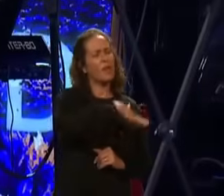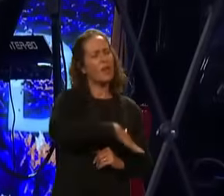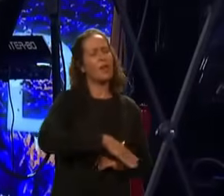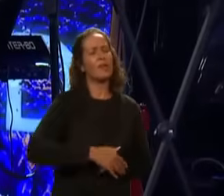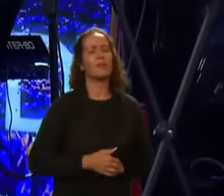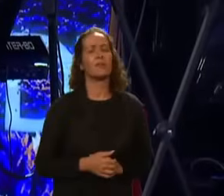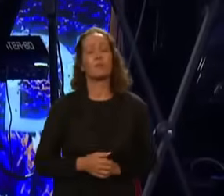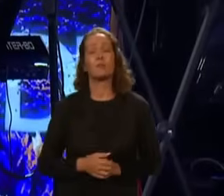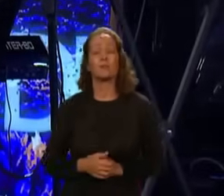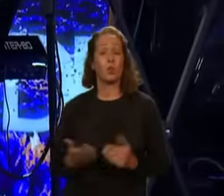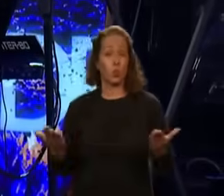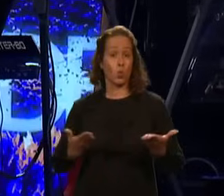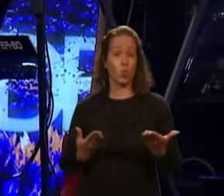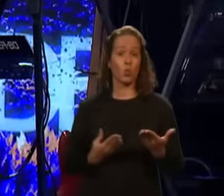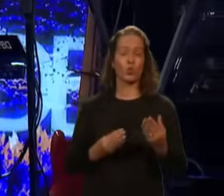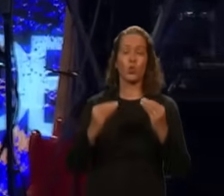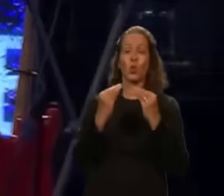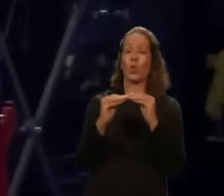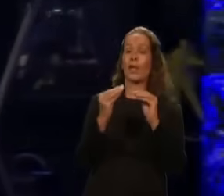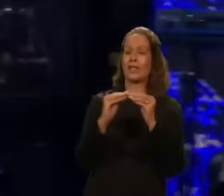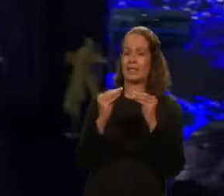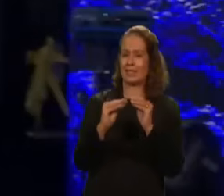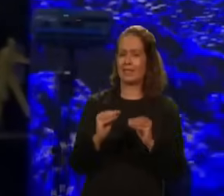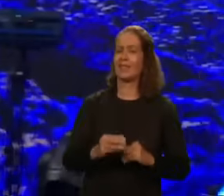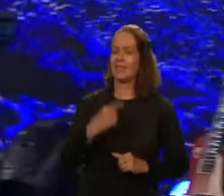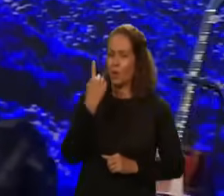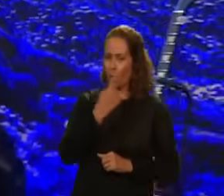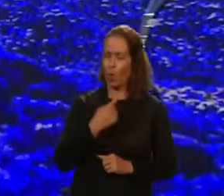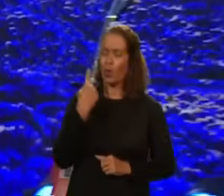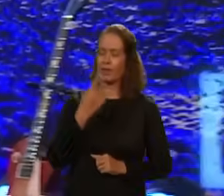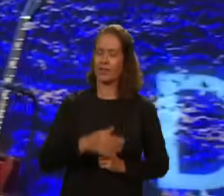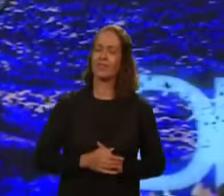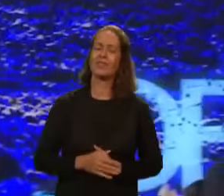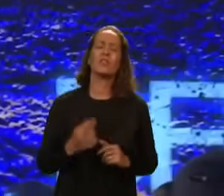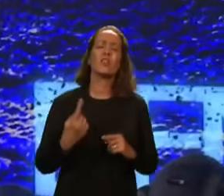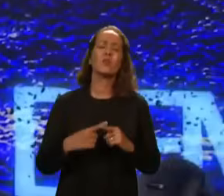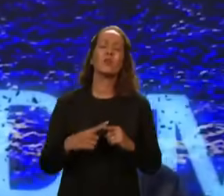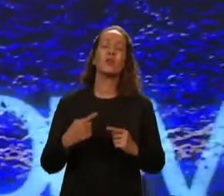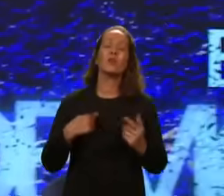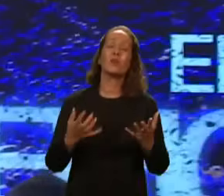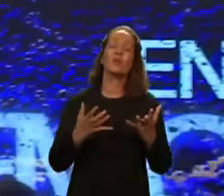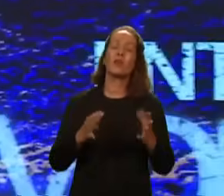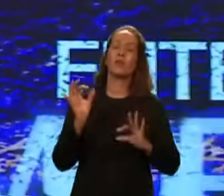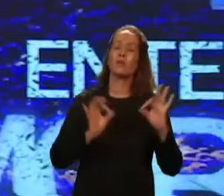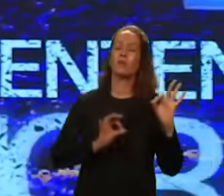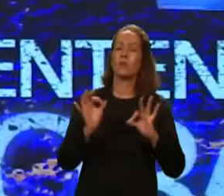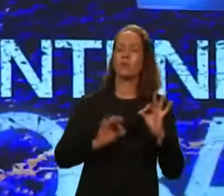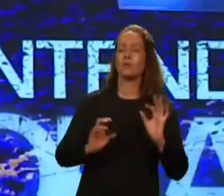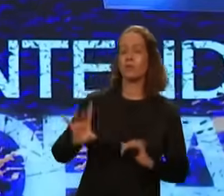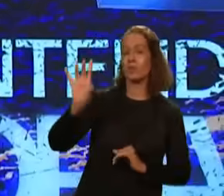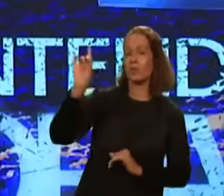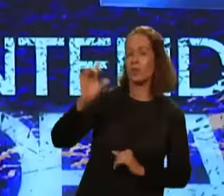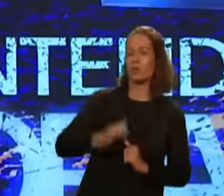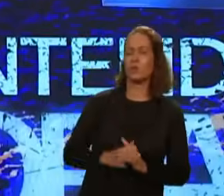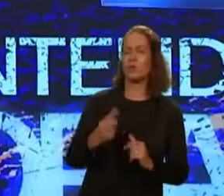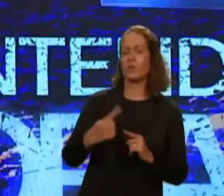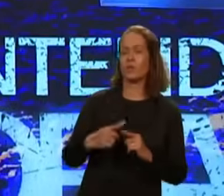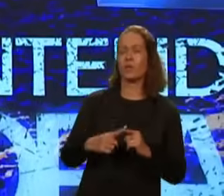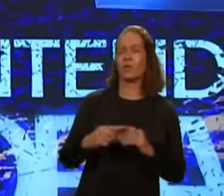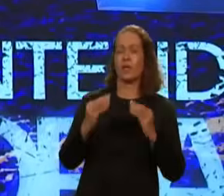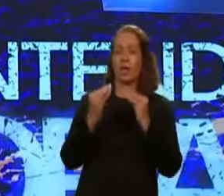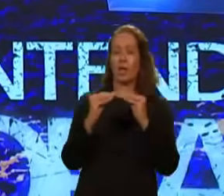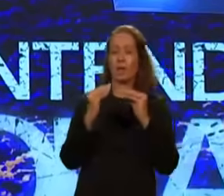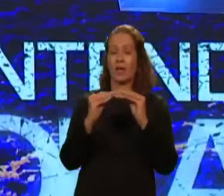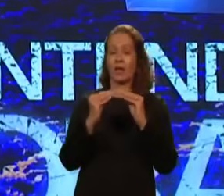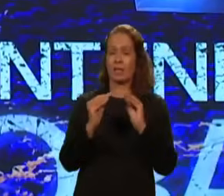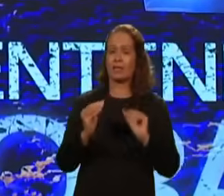eu estou fazendo hora extra. Sabe por que eu quero viver os planos de Deus? Porque eu não posso pegar a hora extra que Ele me deu para viver